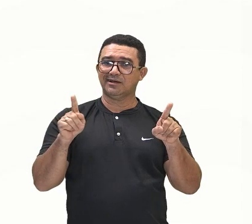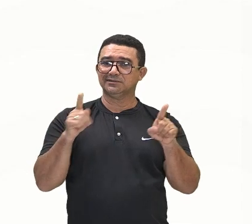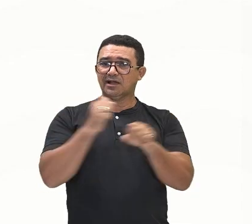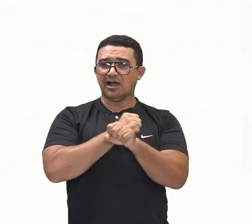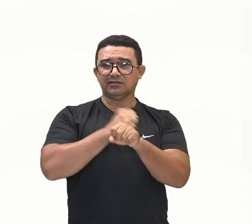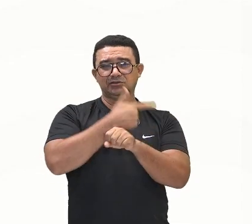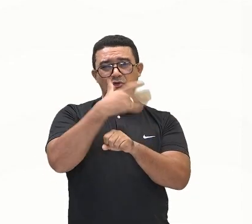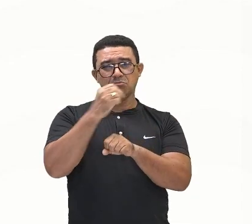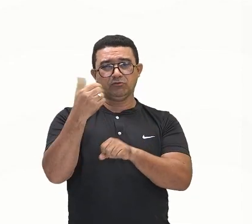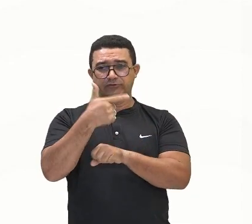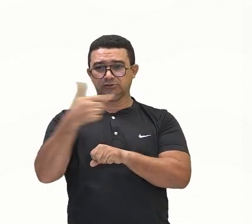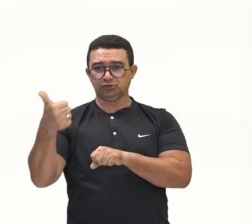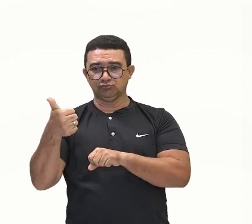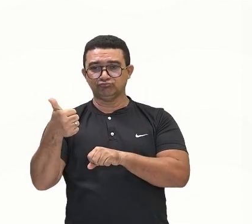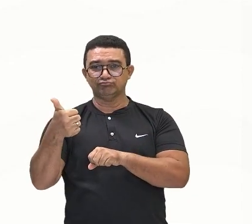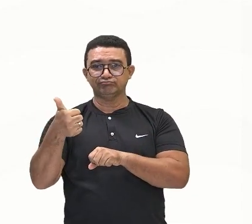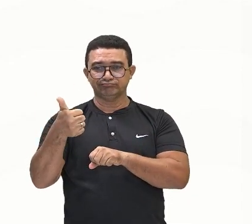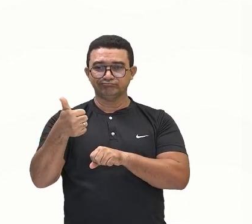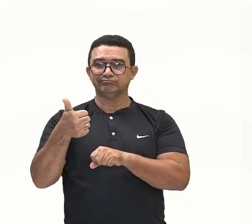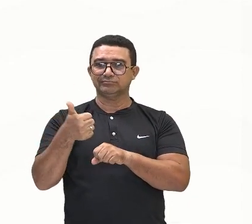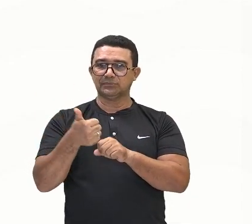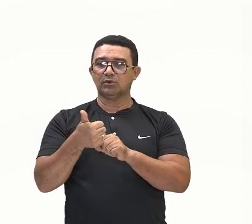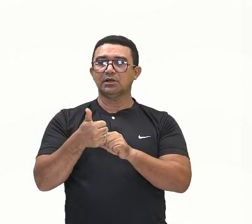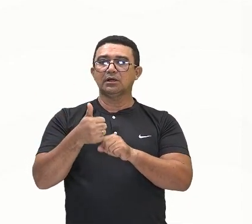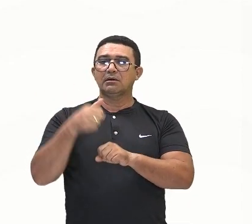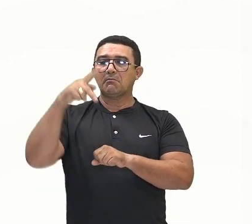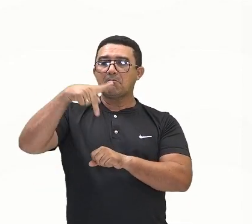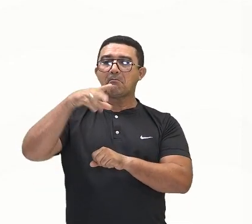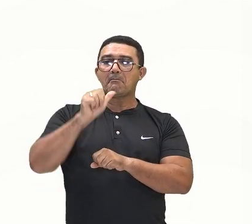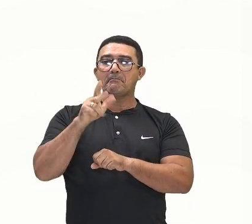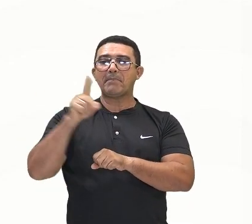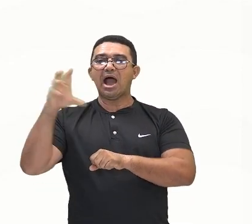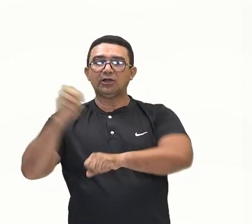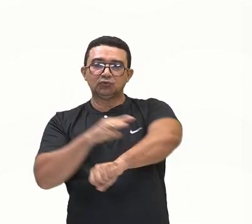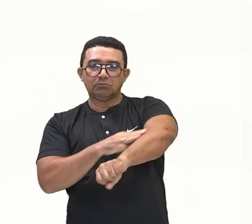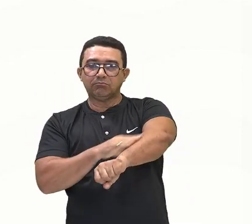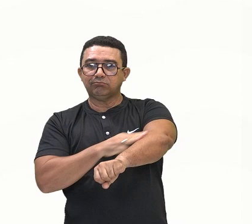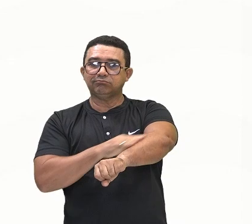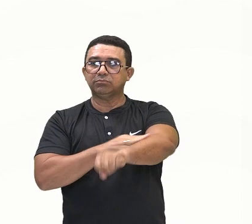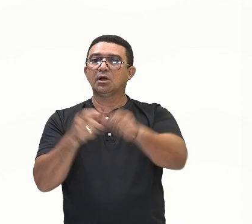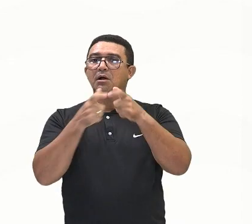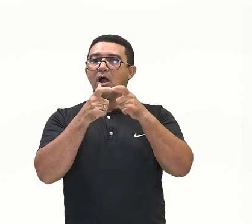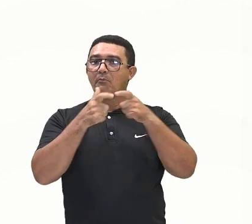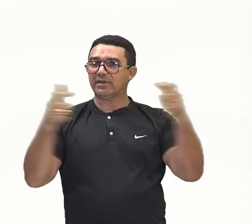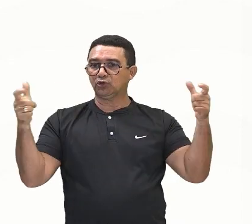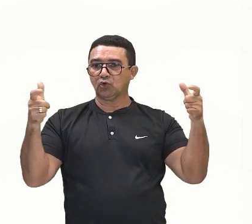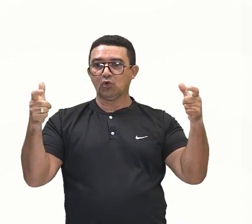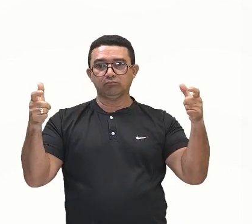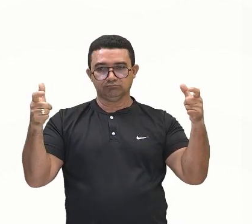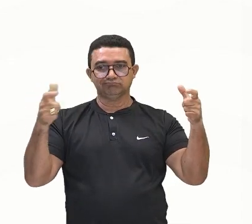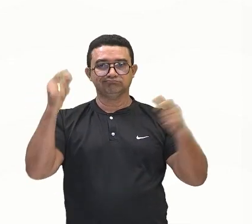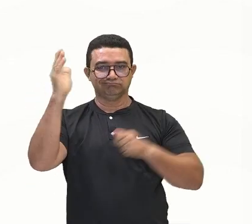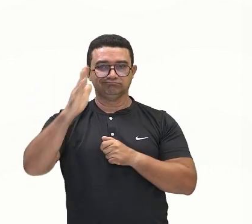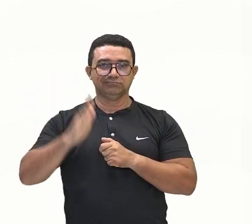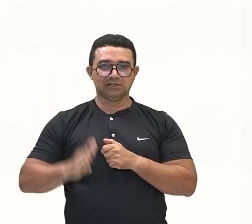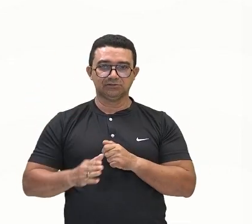de 2021, os pardos passaram a ser a maior parte da nossa população.